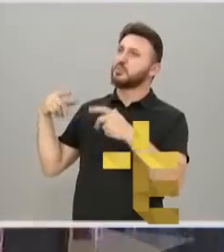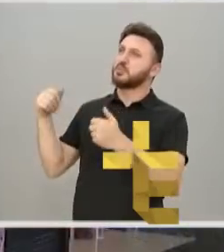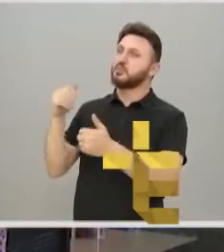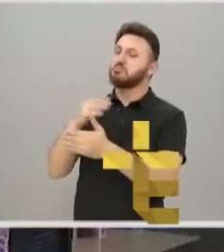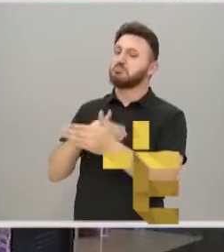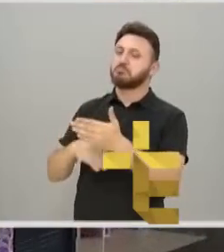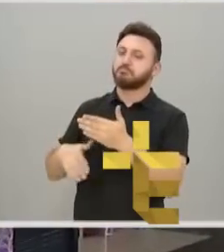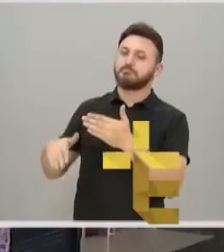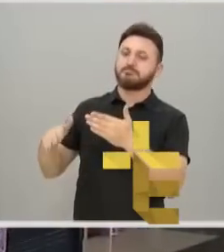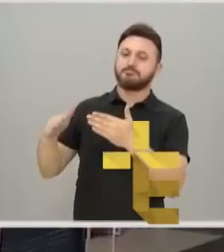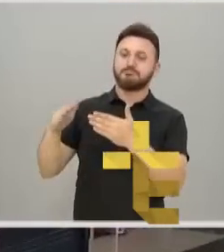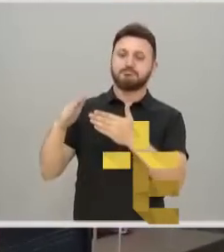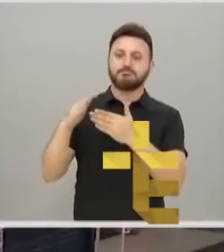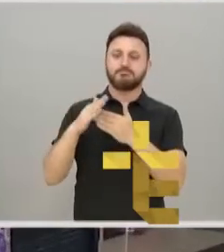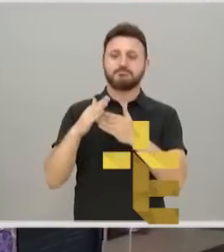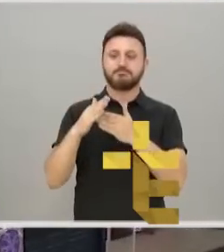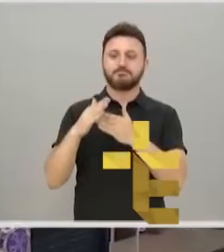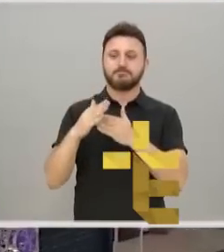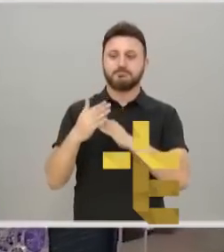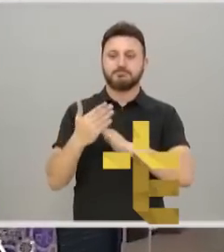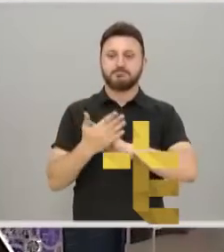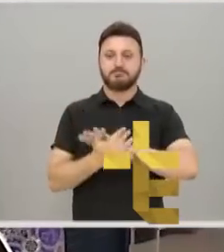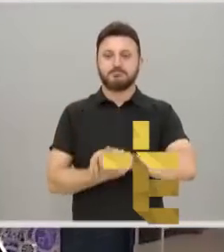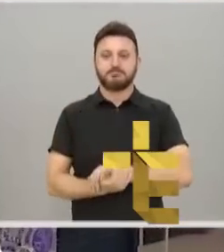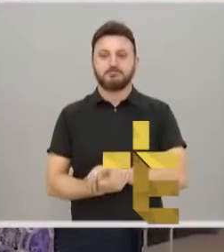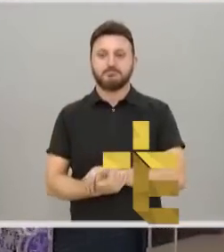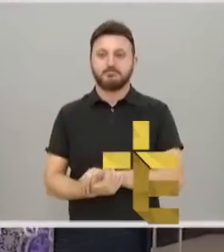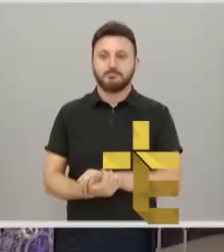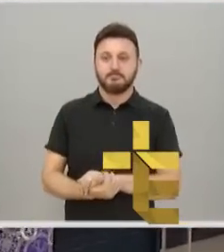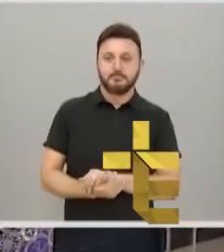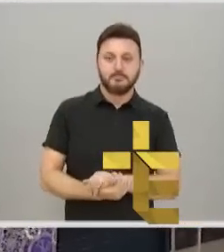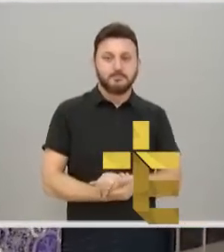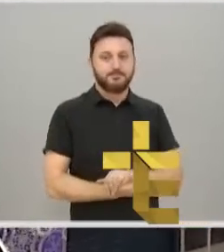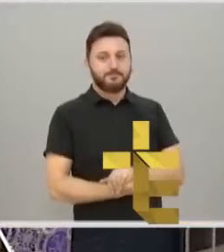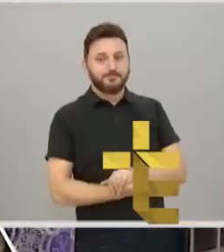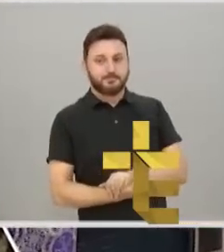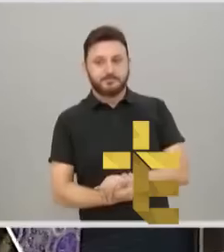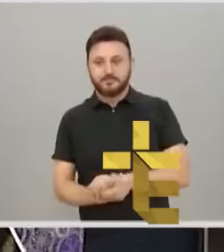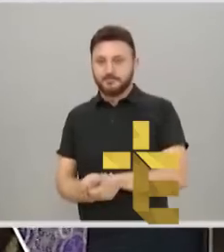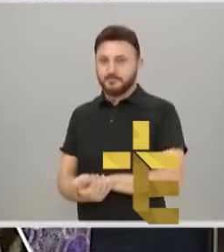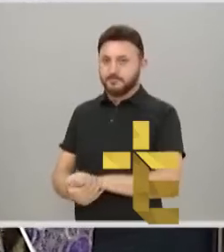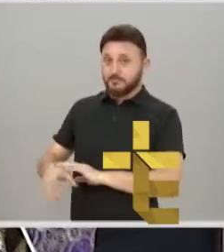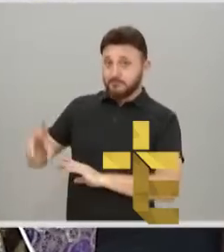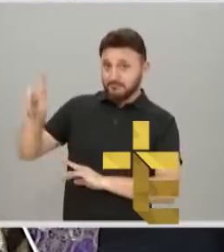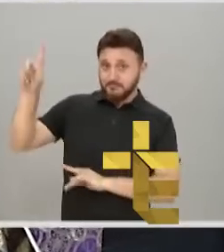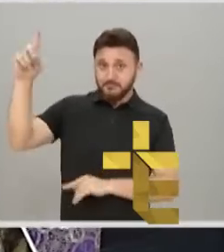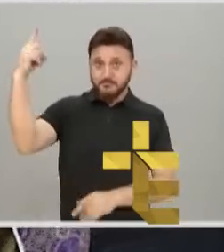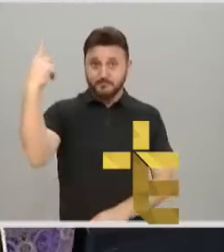remodelar.